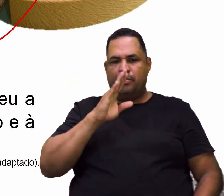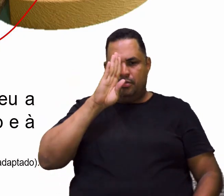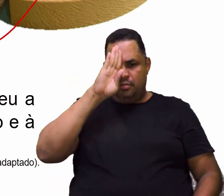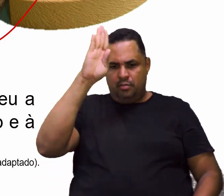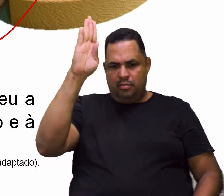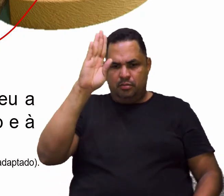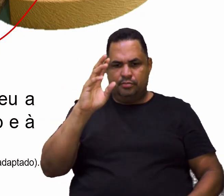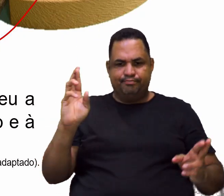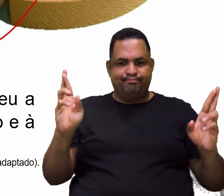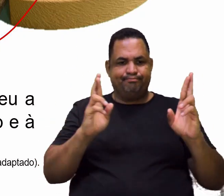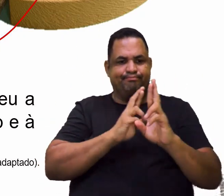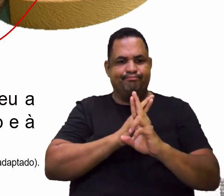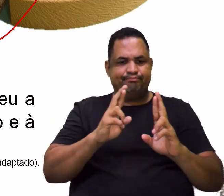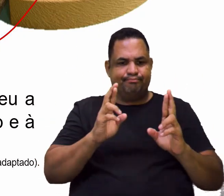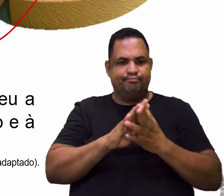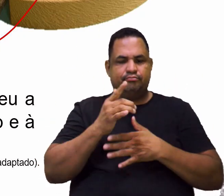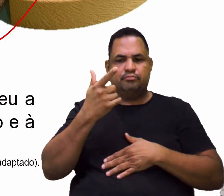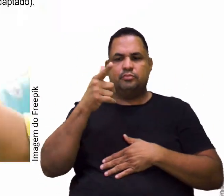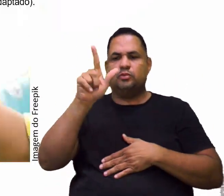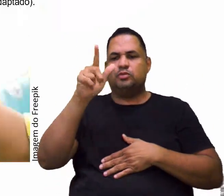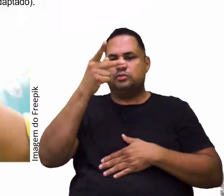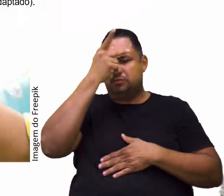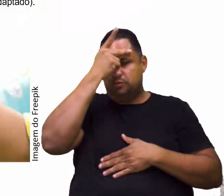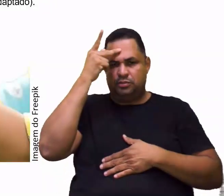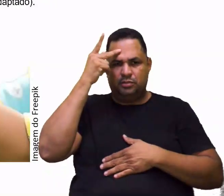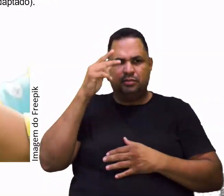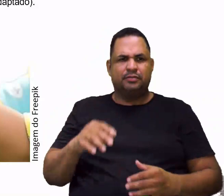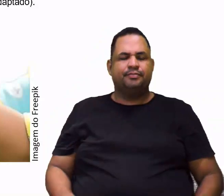com os demais, né?